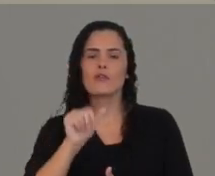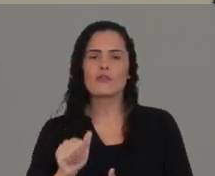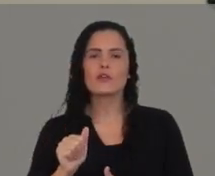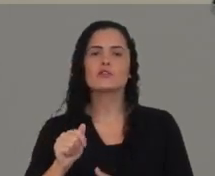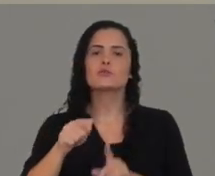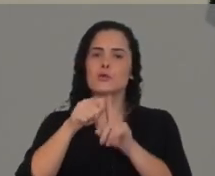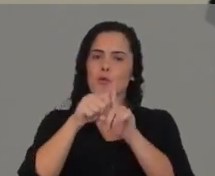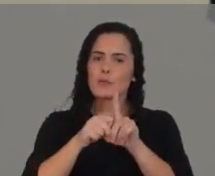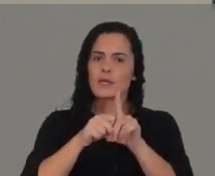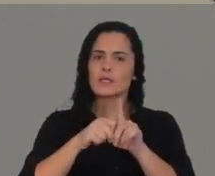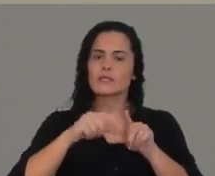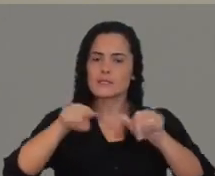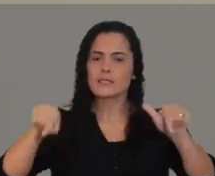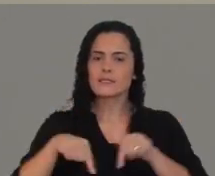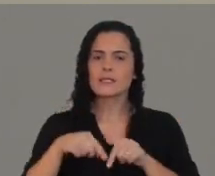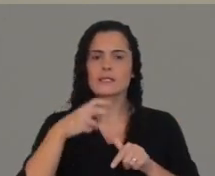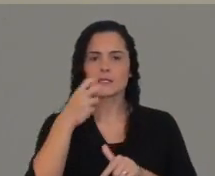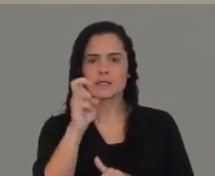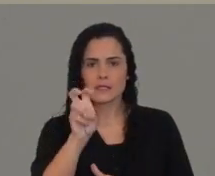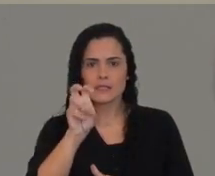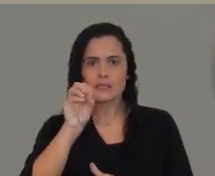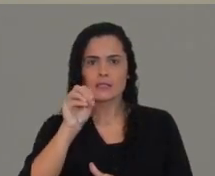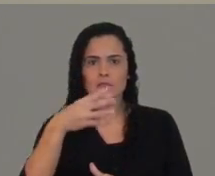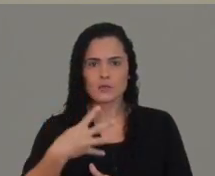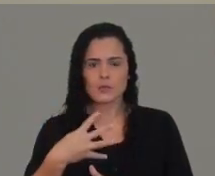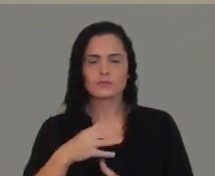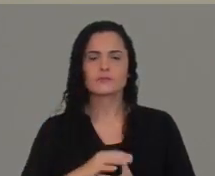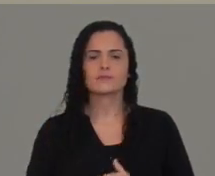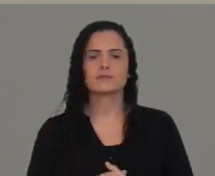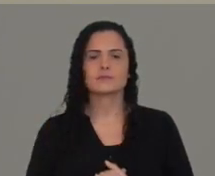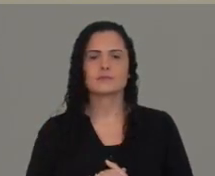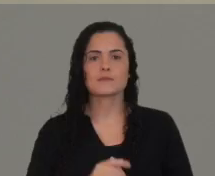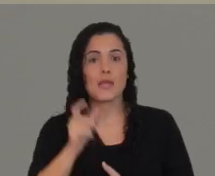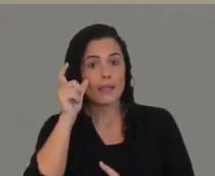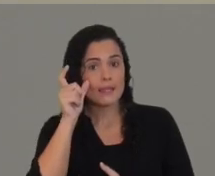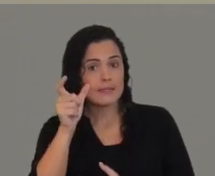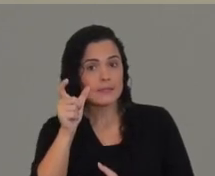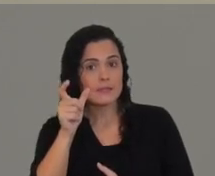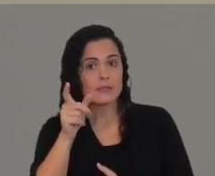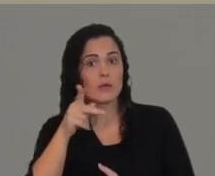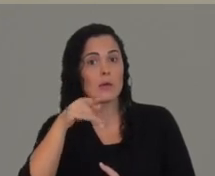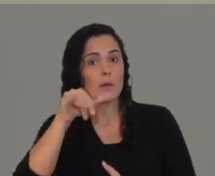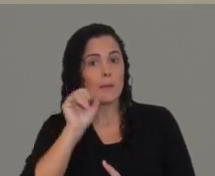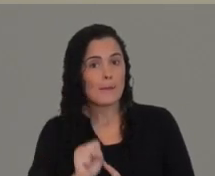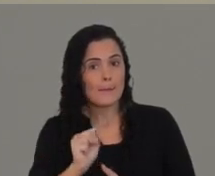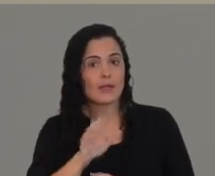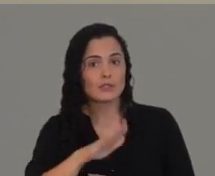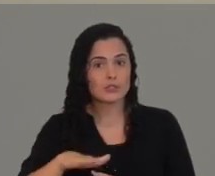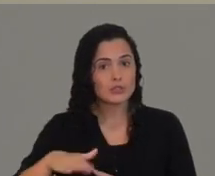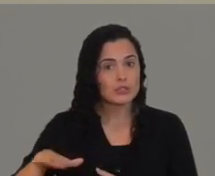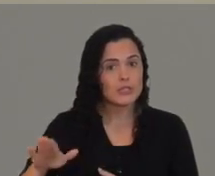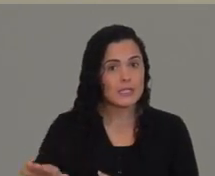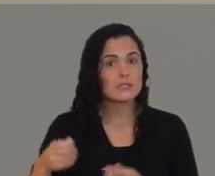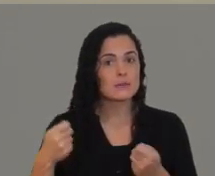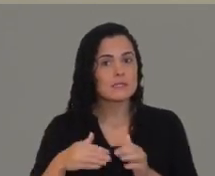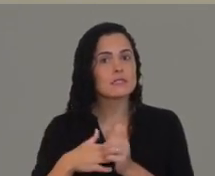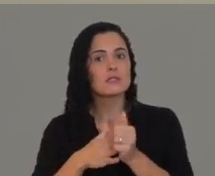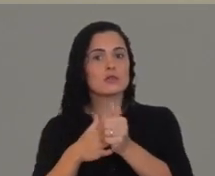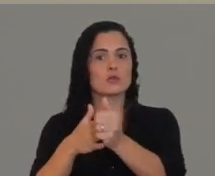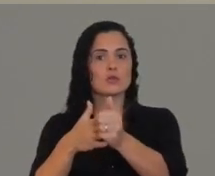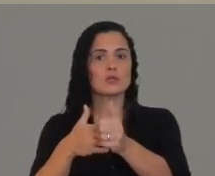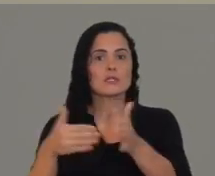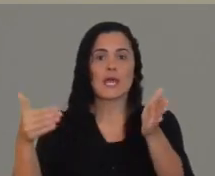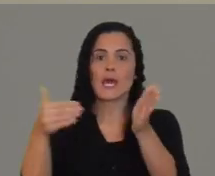sala 504. Atenção, responsáveis dos nossos pequeninos! Agora vocês devem conduzir seus filhos até o módulo